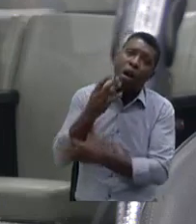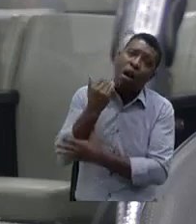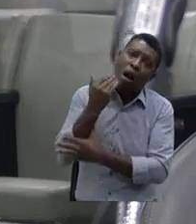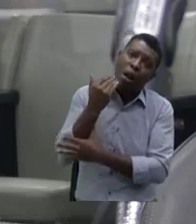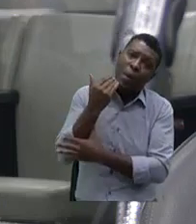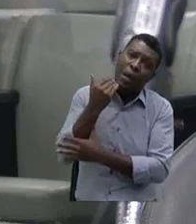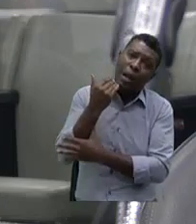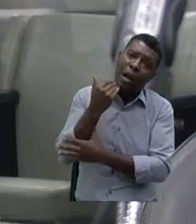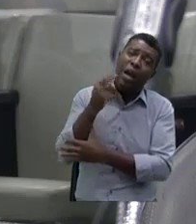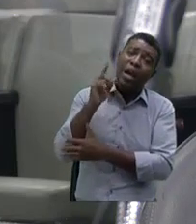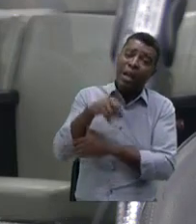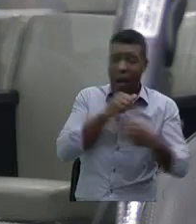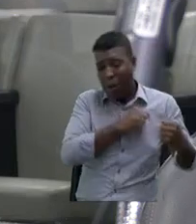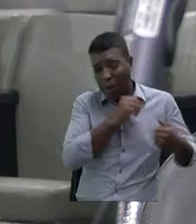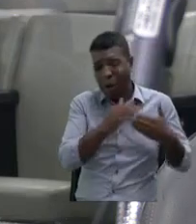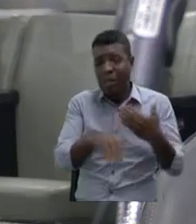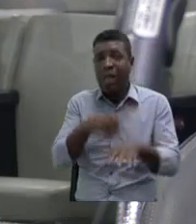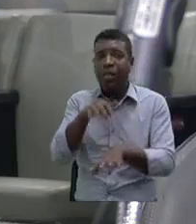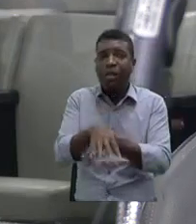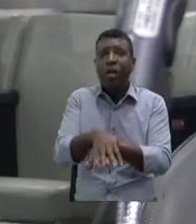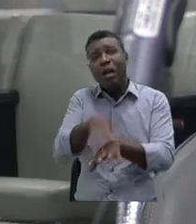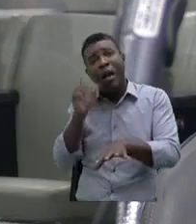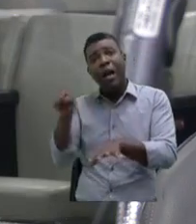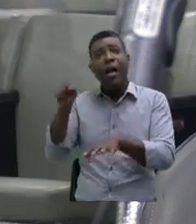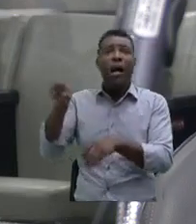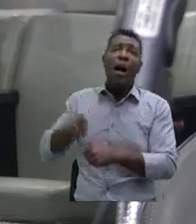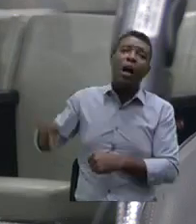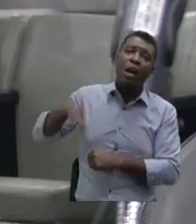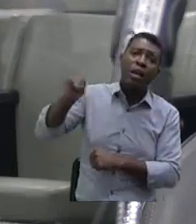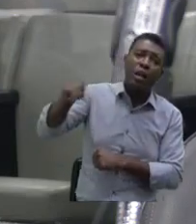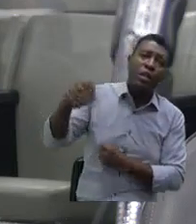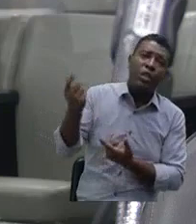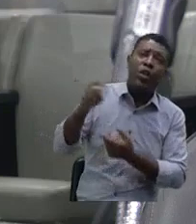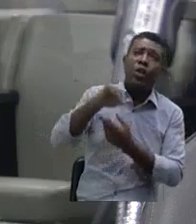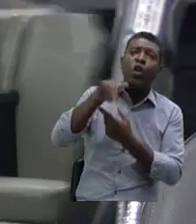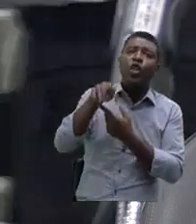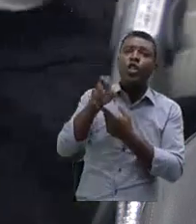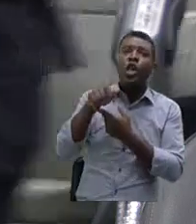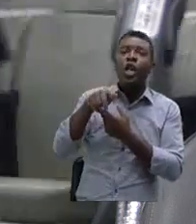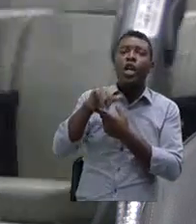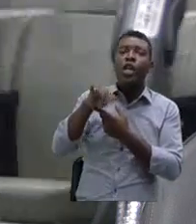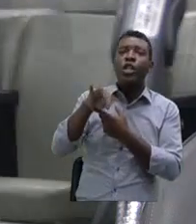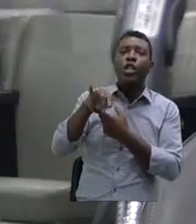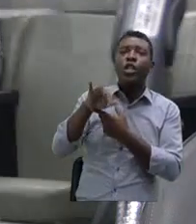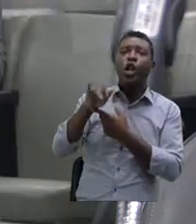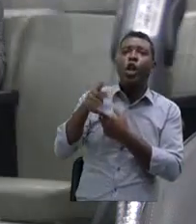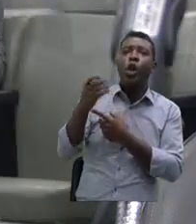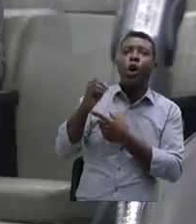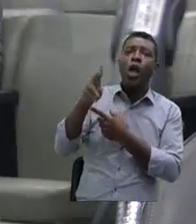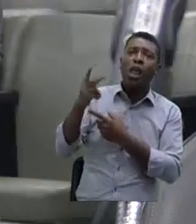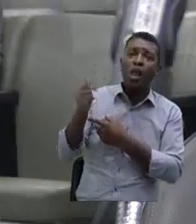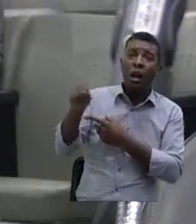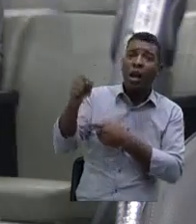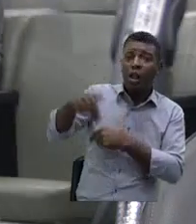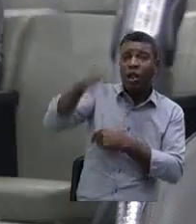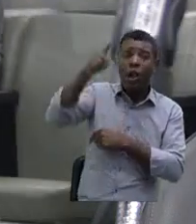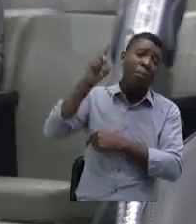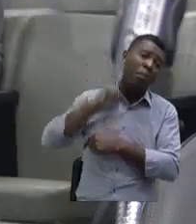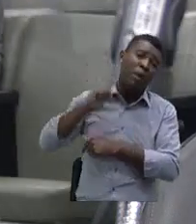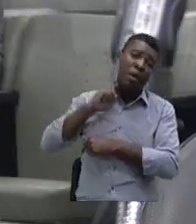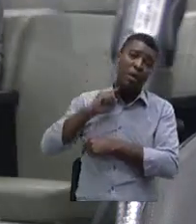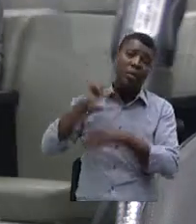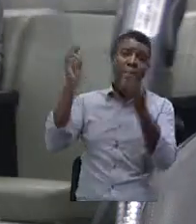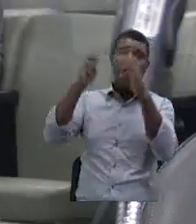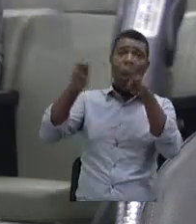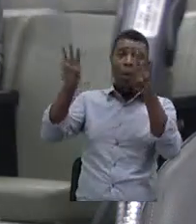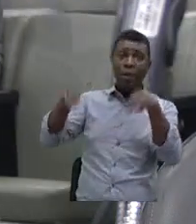de descolonização daquela região do Jequitinhonha e do norte de Minas. O Museu da Cachaça,